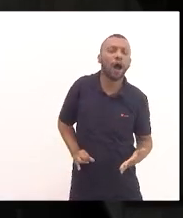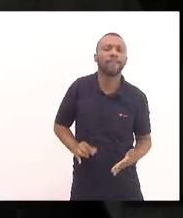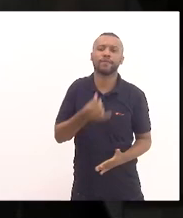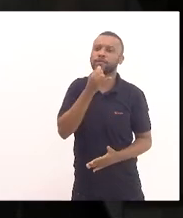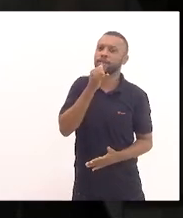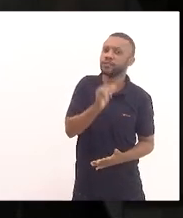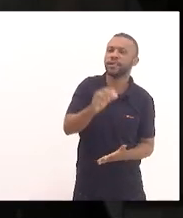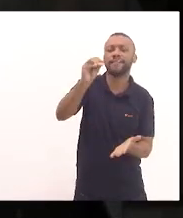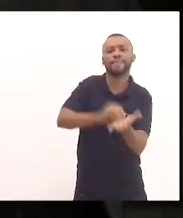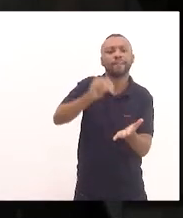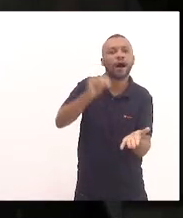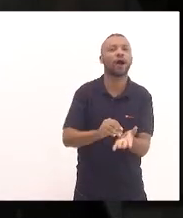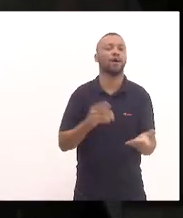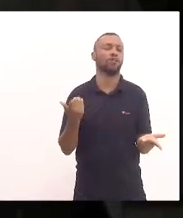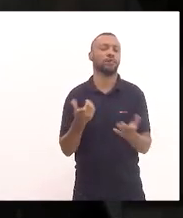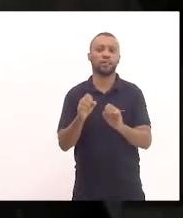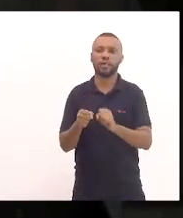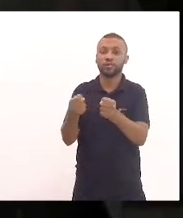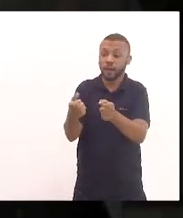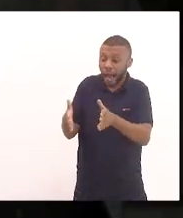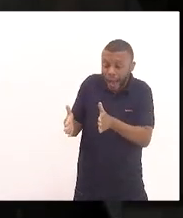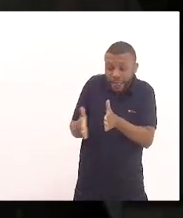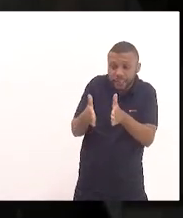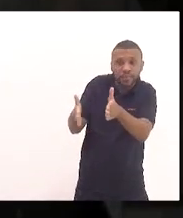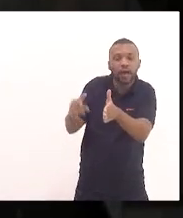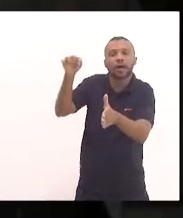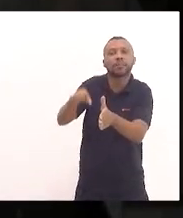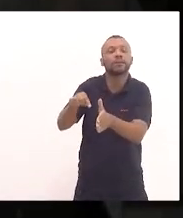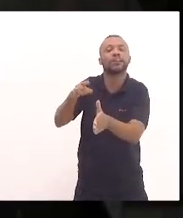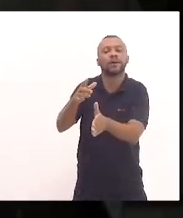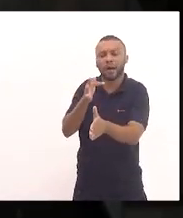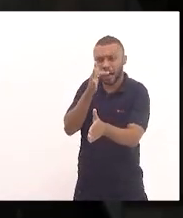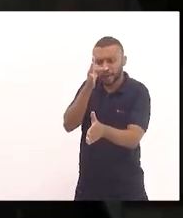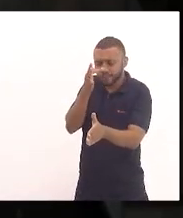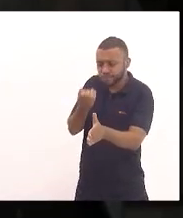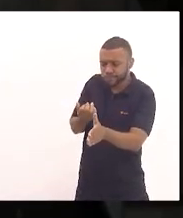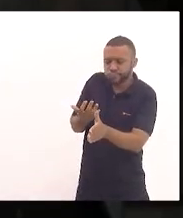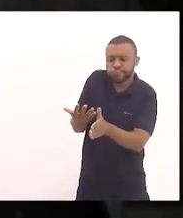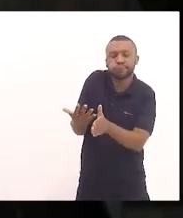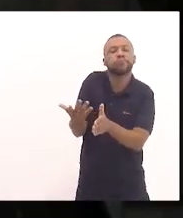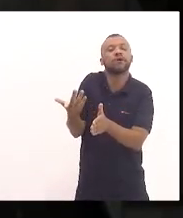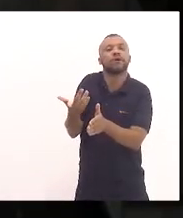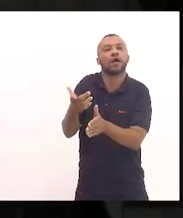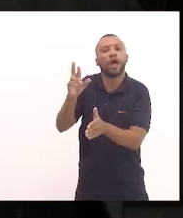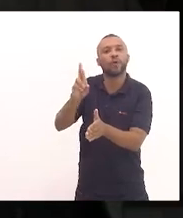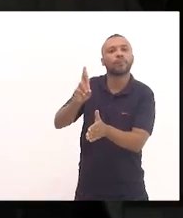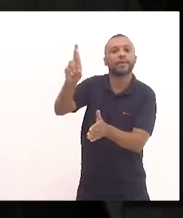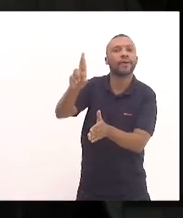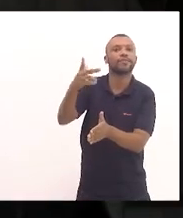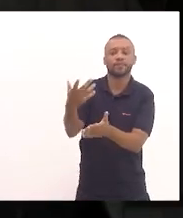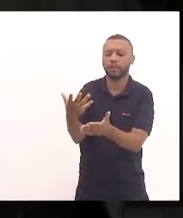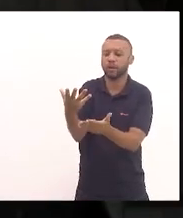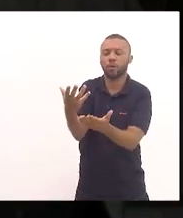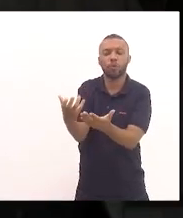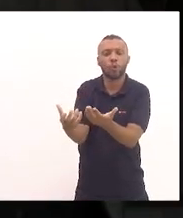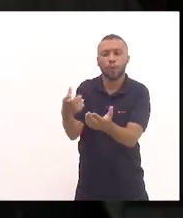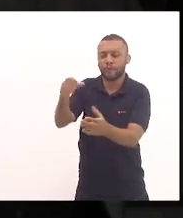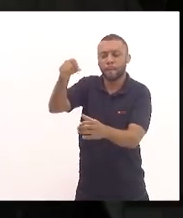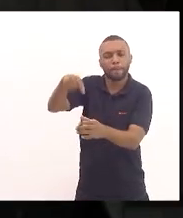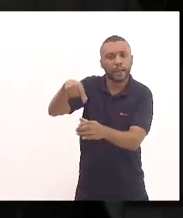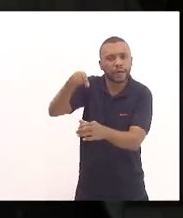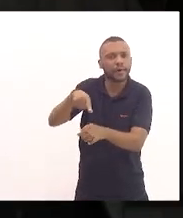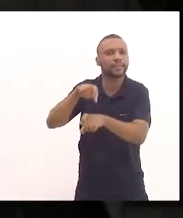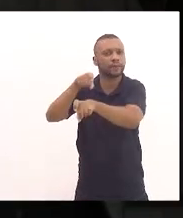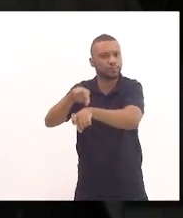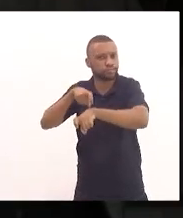elétrica, para garantir as estradas vicinais responsáveis pelo escoamento da produção desses